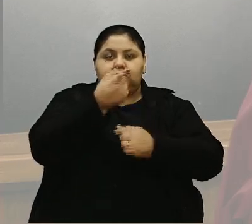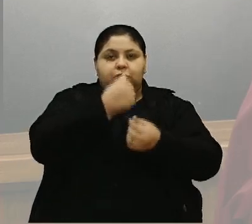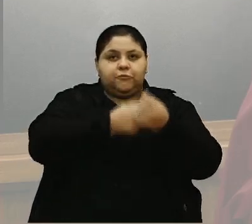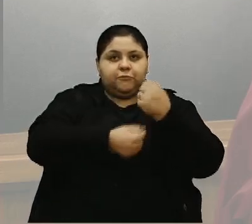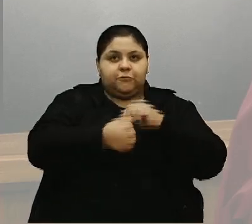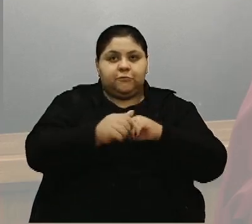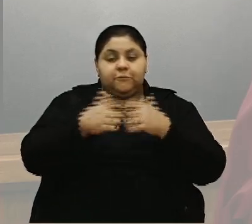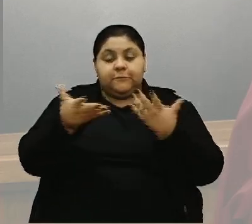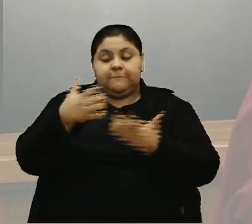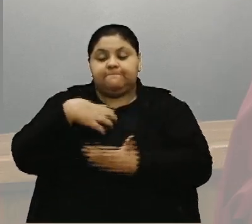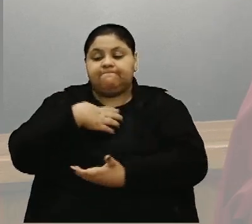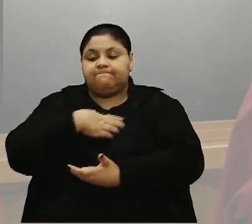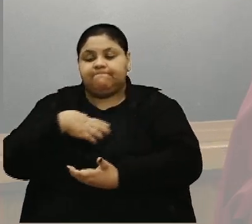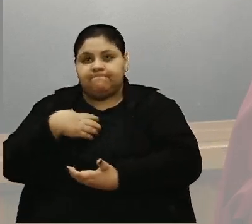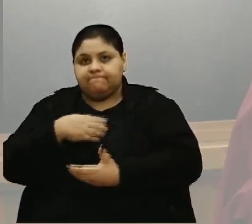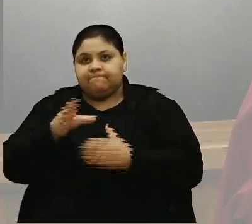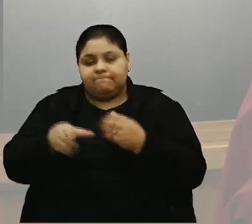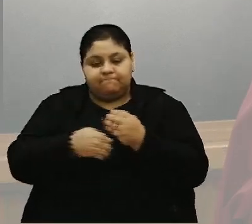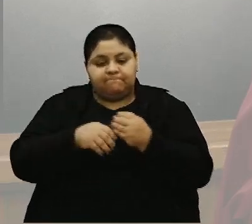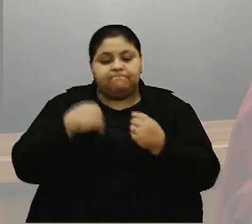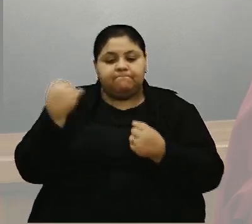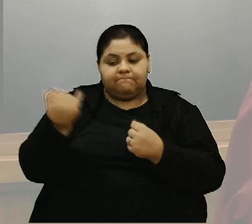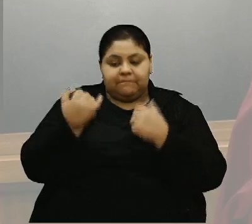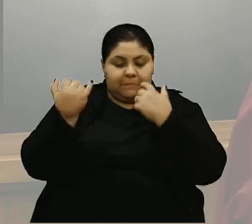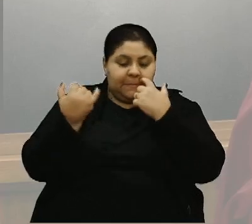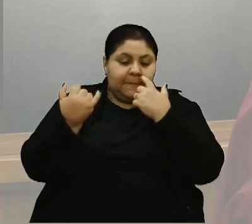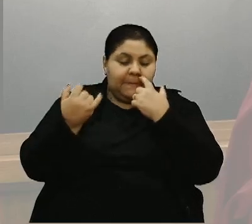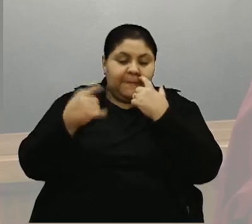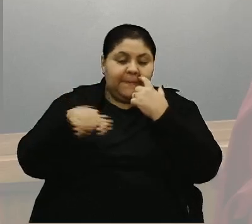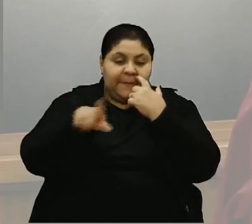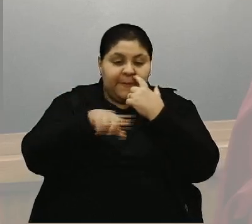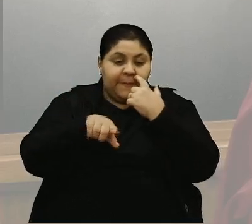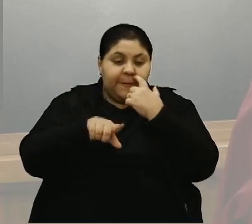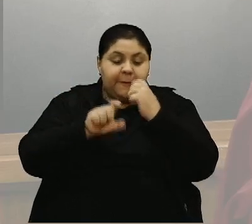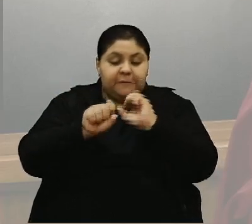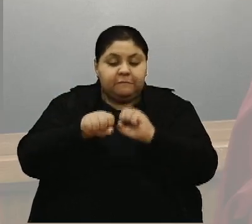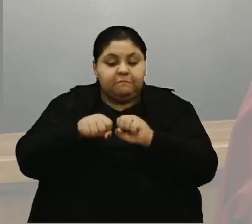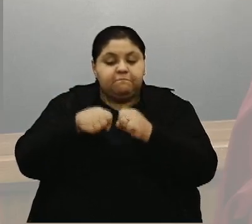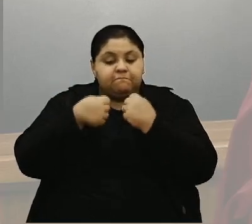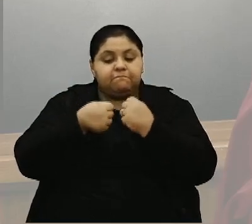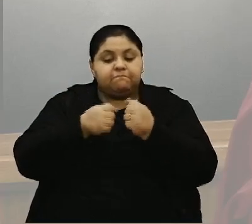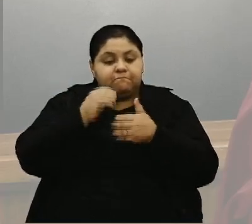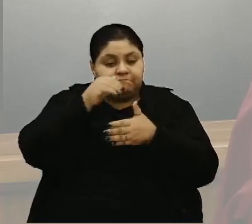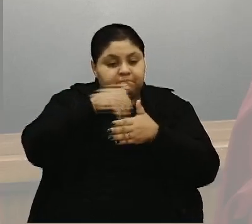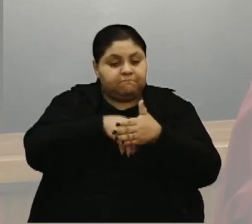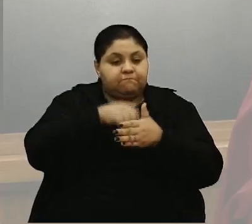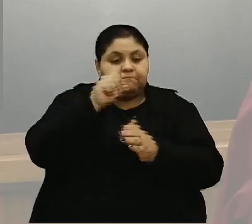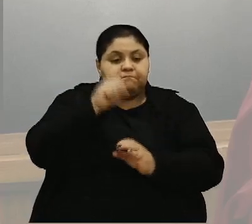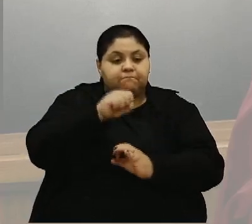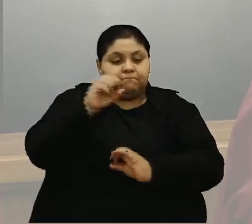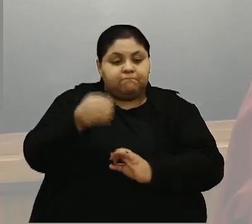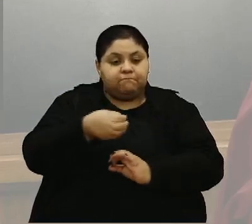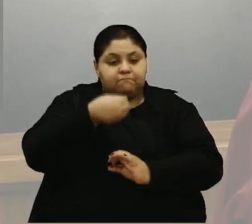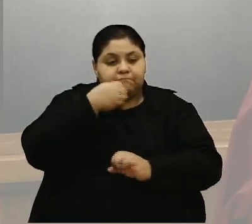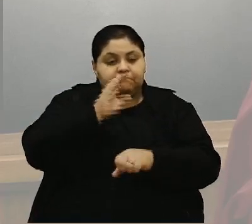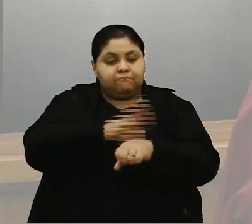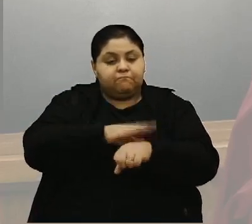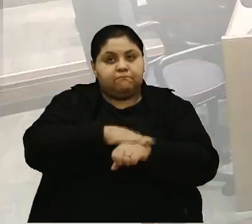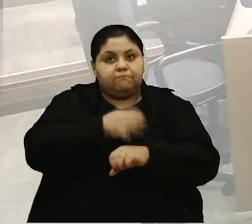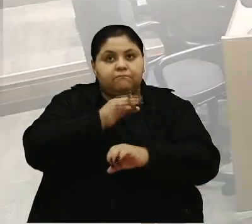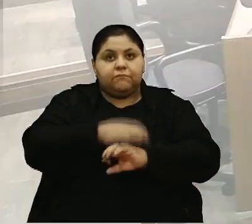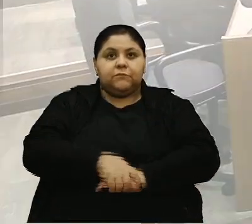nesse sentido, é uma emenda importante e nós defendemos e votaremos favorável, com certeza, no momento oportuno.